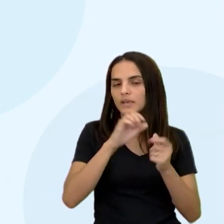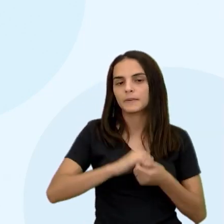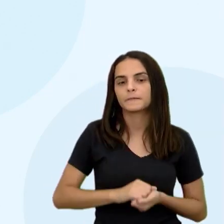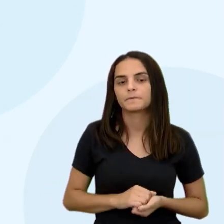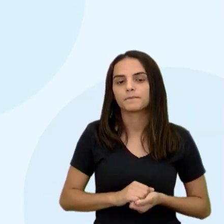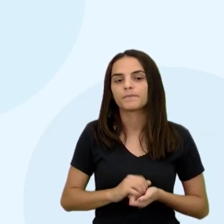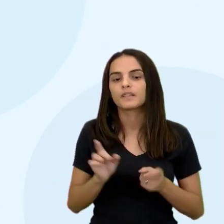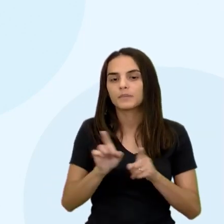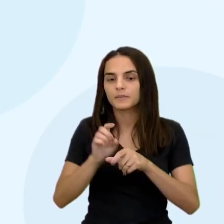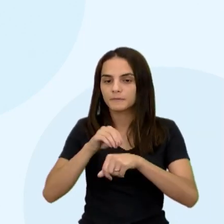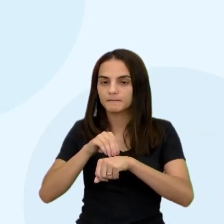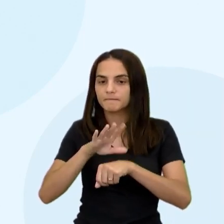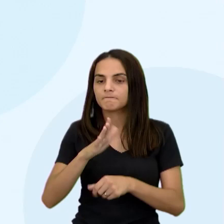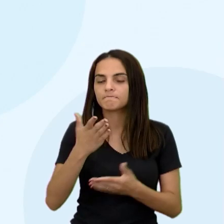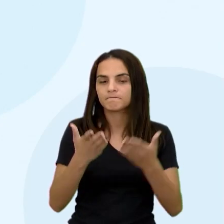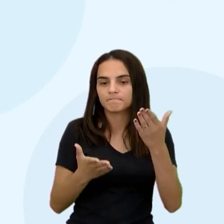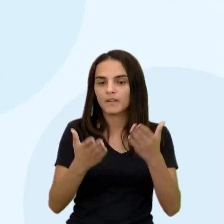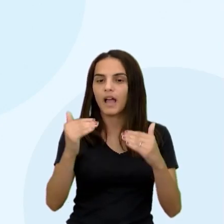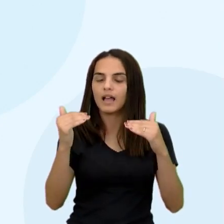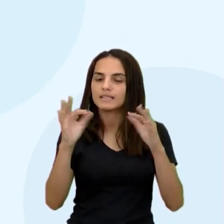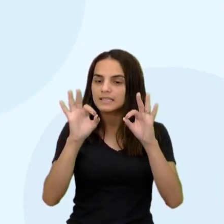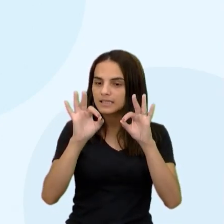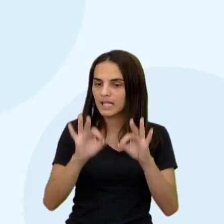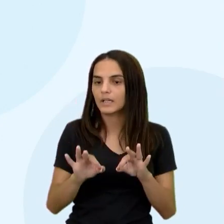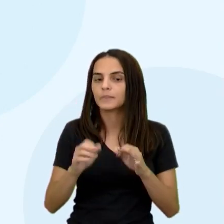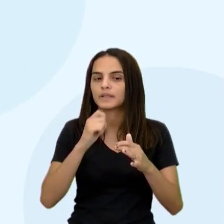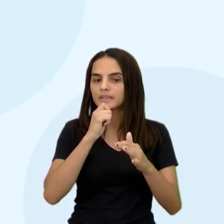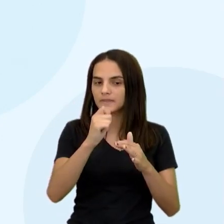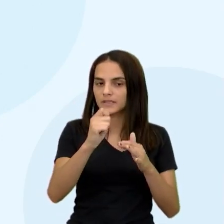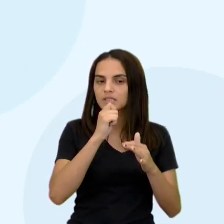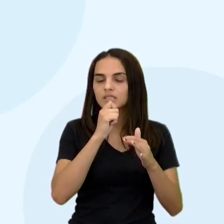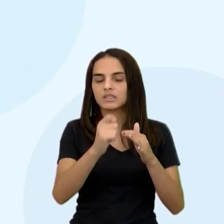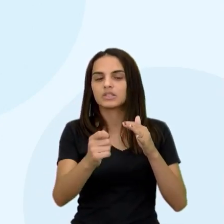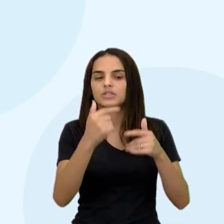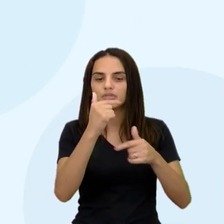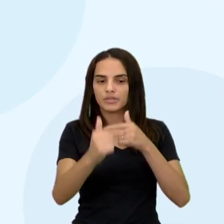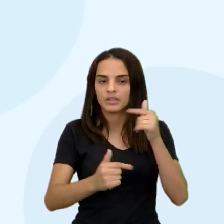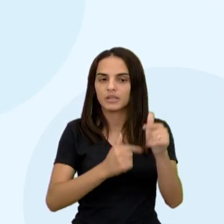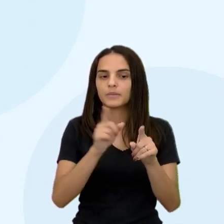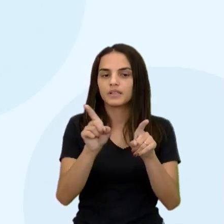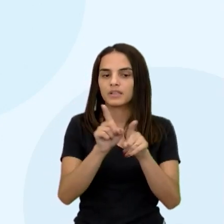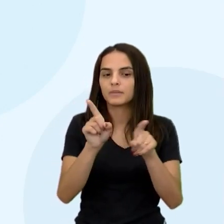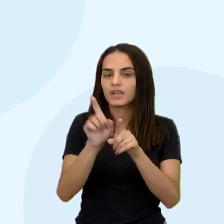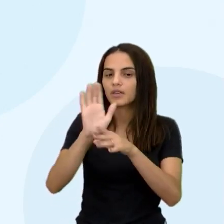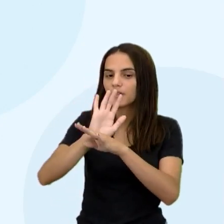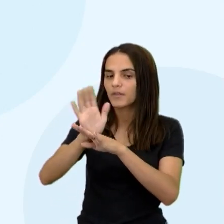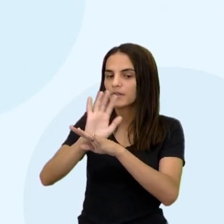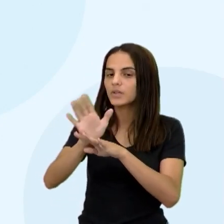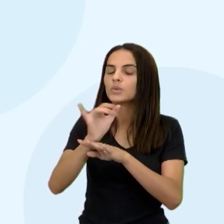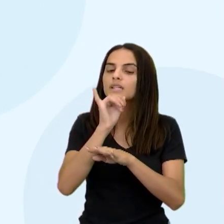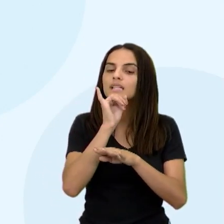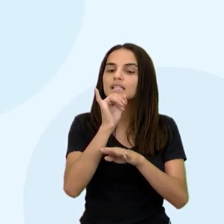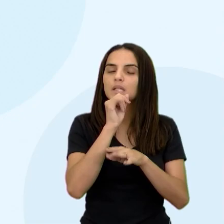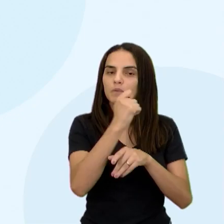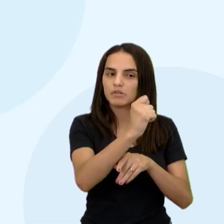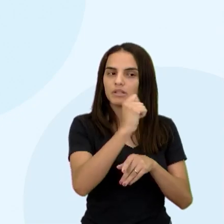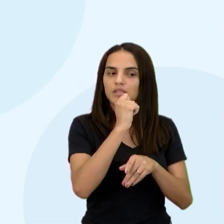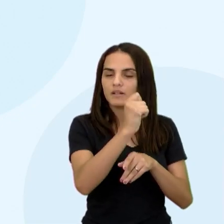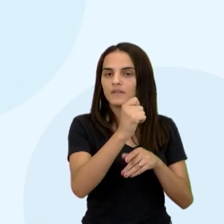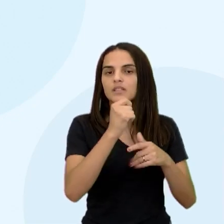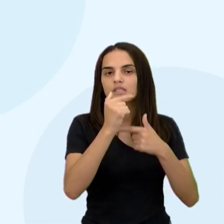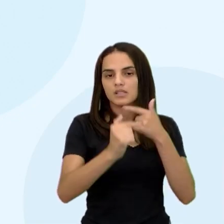sobre a variedade adequada para uma entrevista de emprego e os vídeos exemplo de entrevistas de emprego que você acabou de